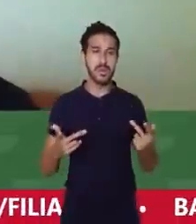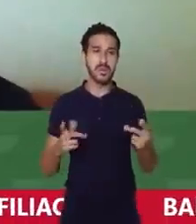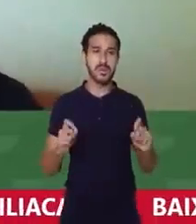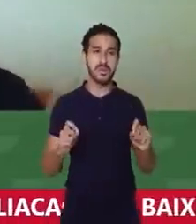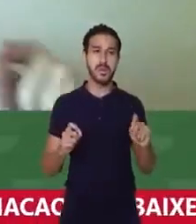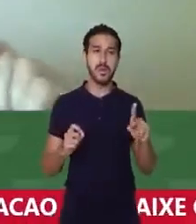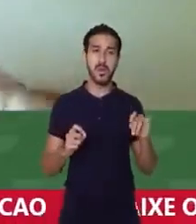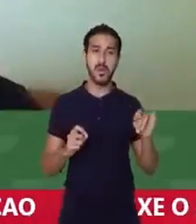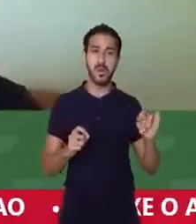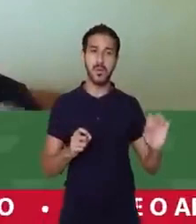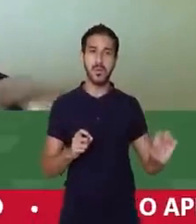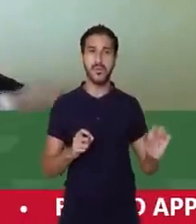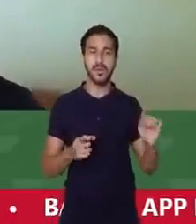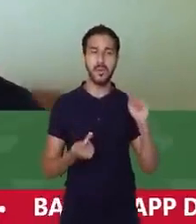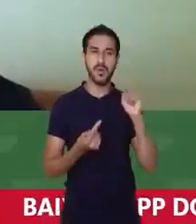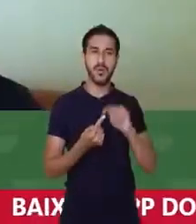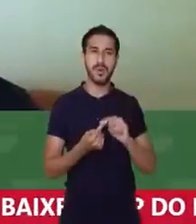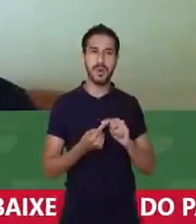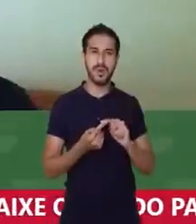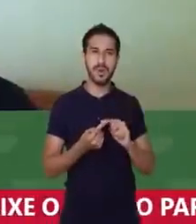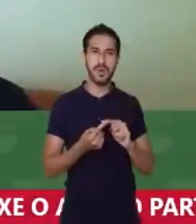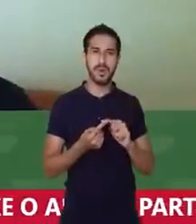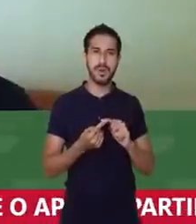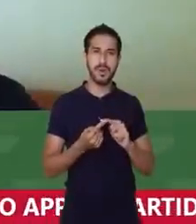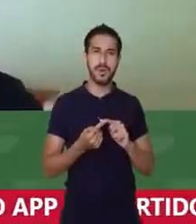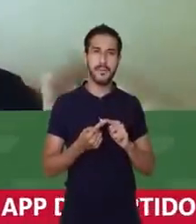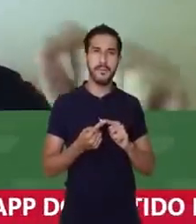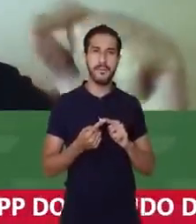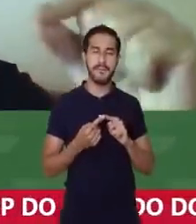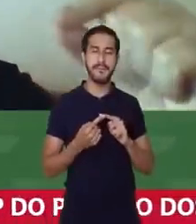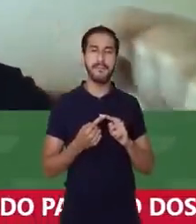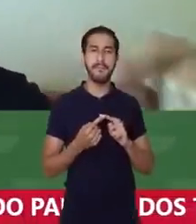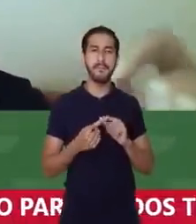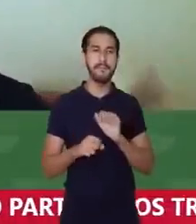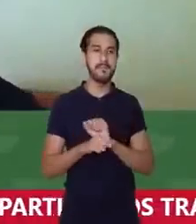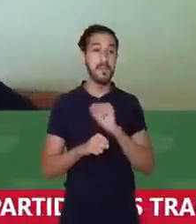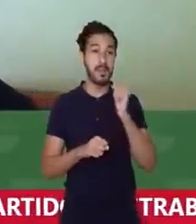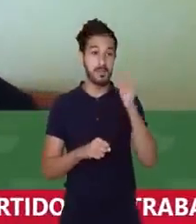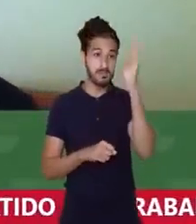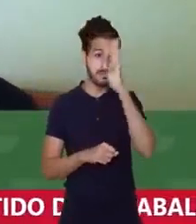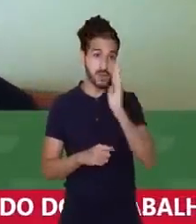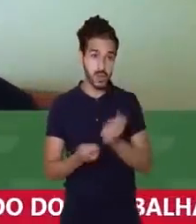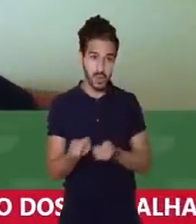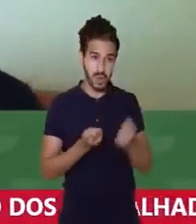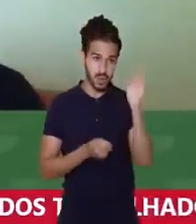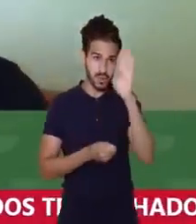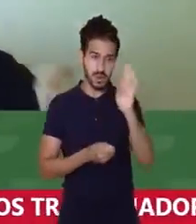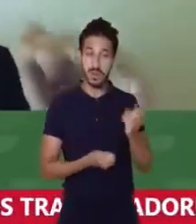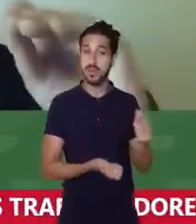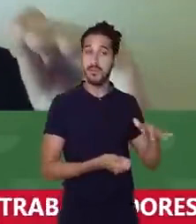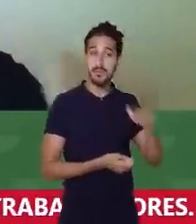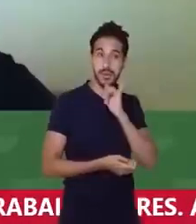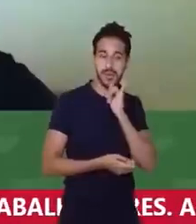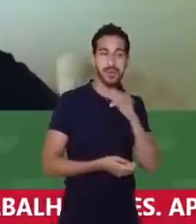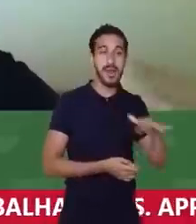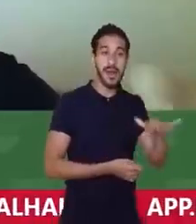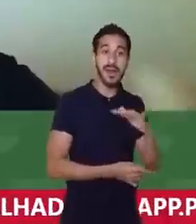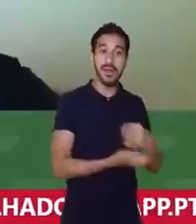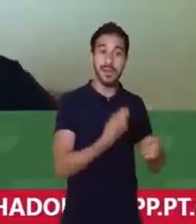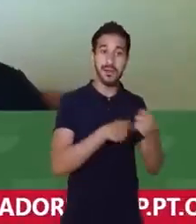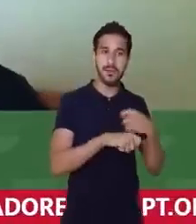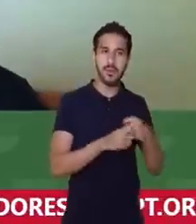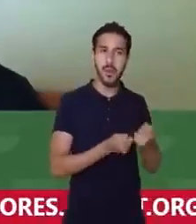do golpe, para enquadrar o Brasil. E aí, economicamente, tá? A